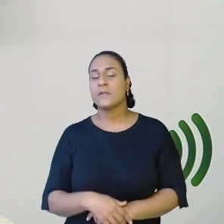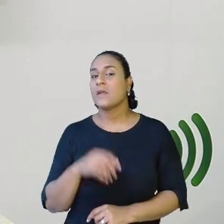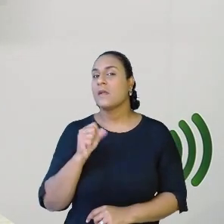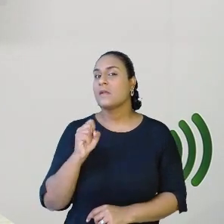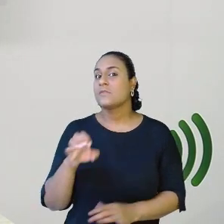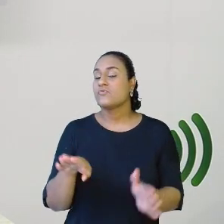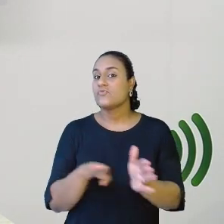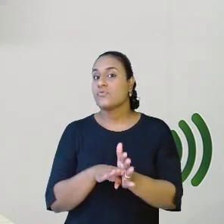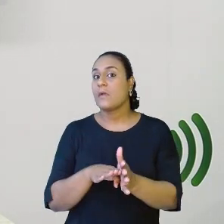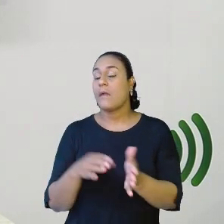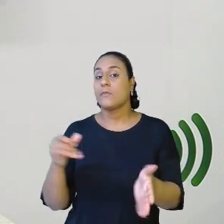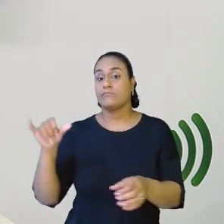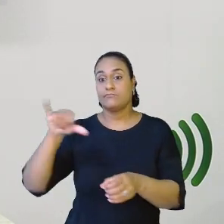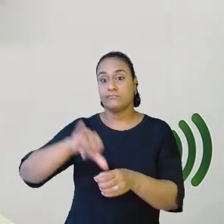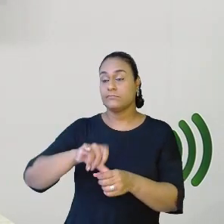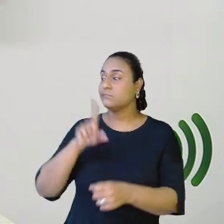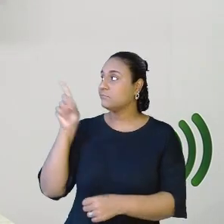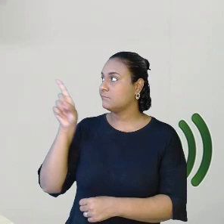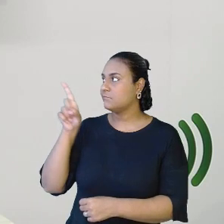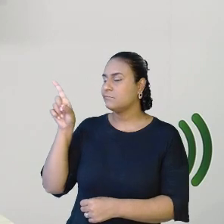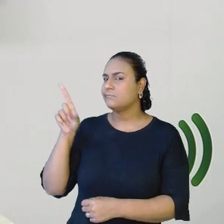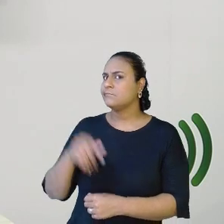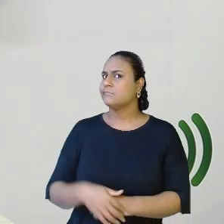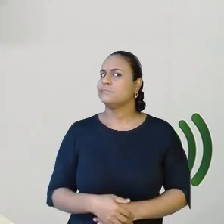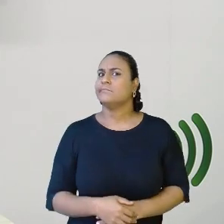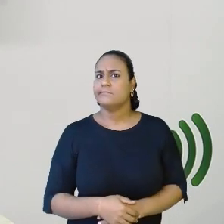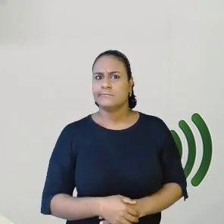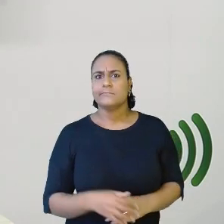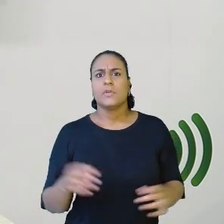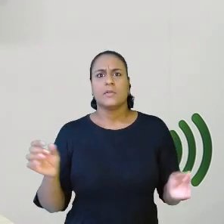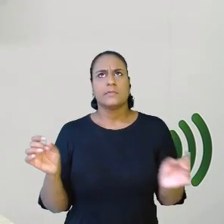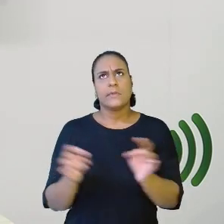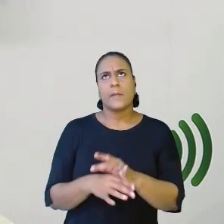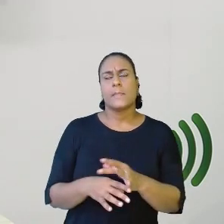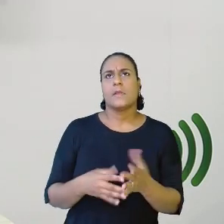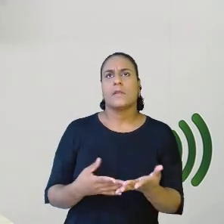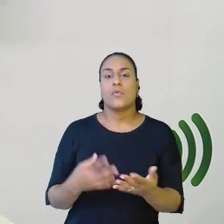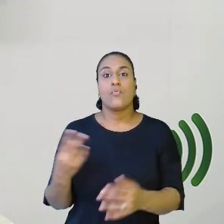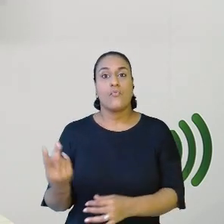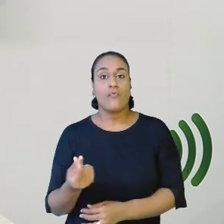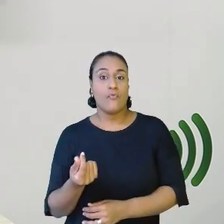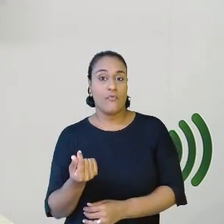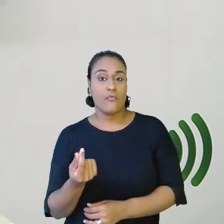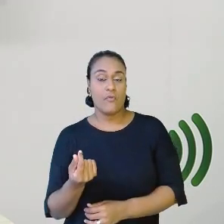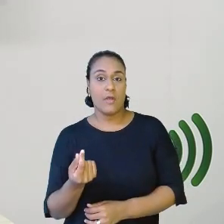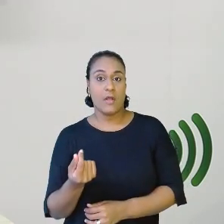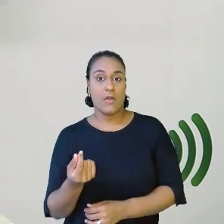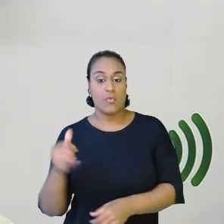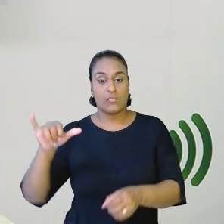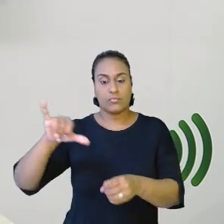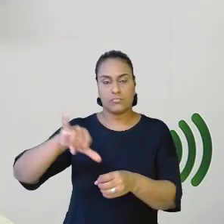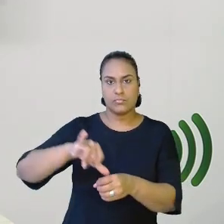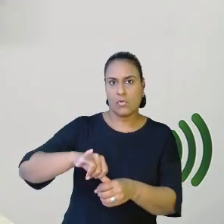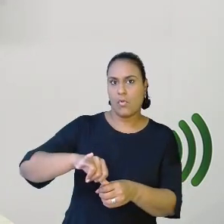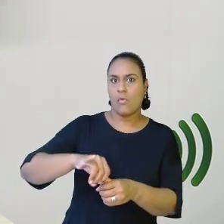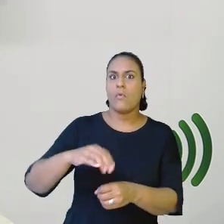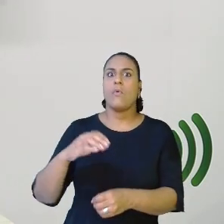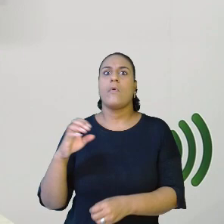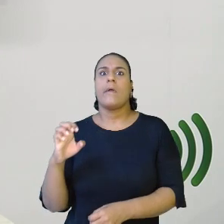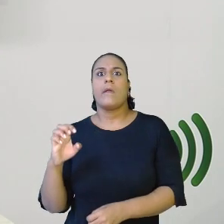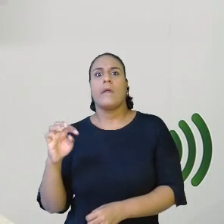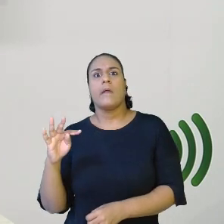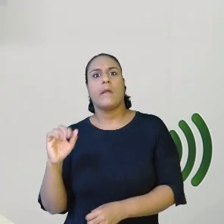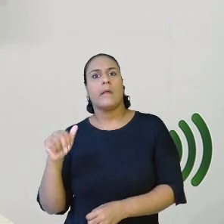chegarem lá no posto de combustível, quando termina lá, além do valor do combustível, né, seja etanol, que é o